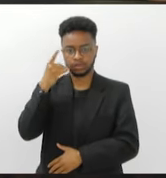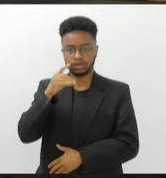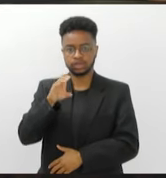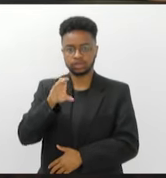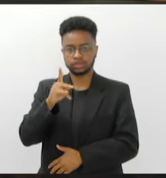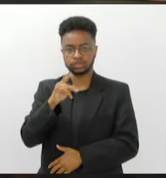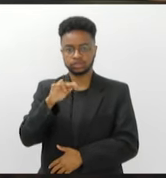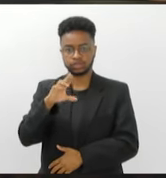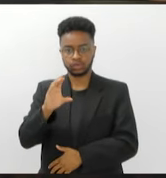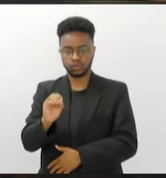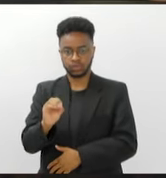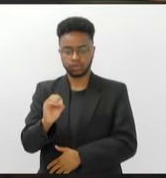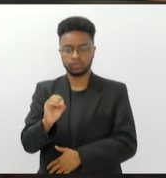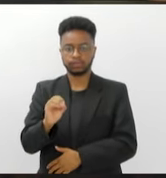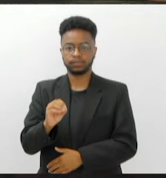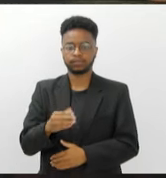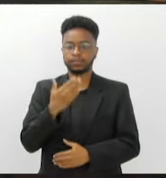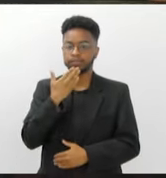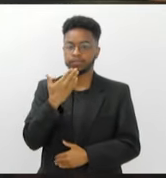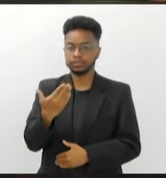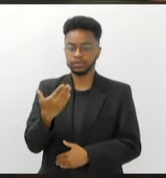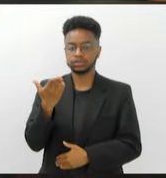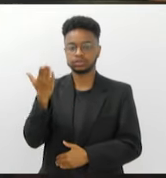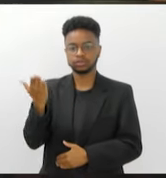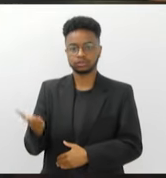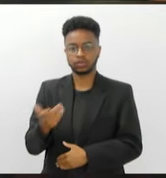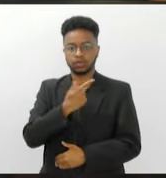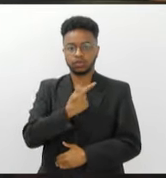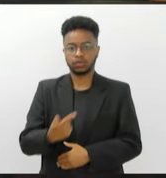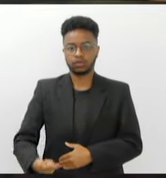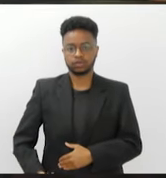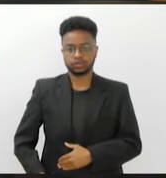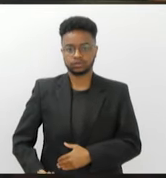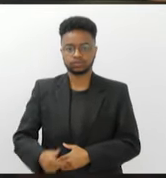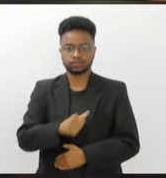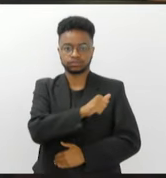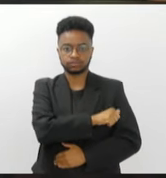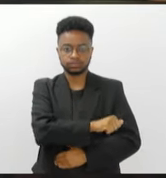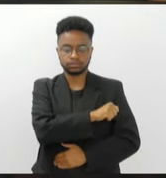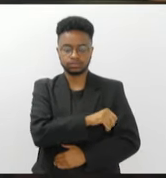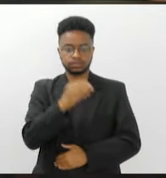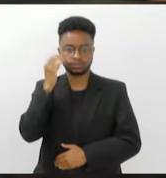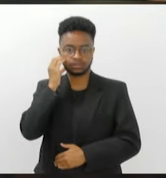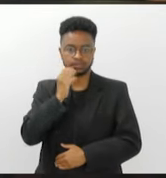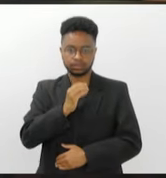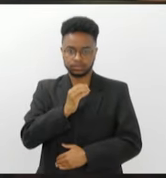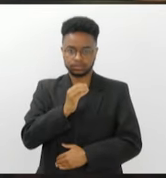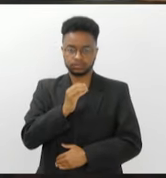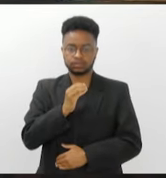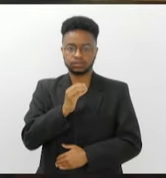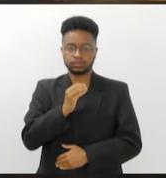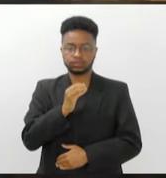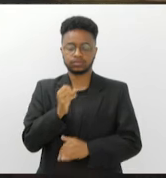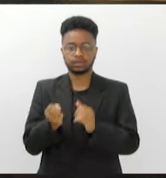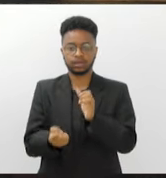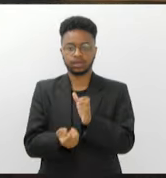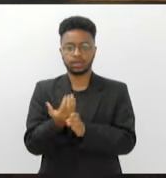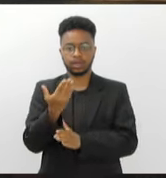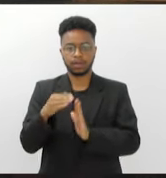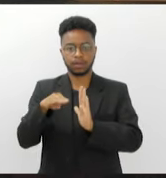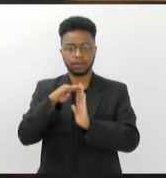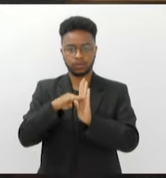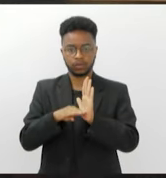Chico Machado, que solicita ao excelentíssimo senhor governador do estado do Rio de Janeiro, Cláudio Castro, a implantação do